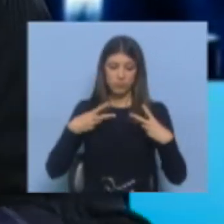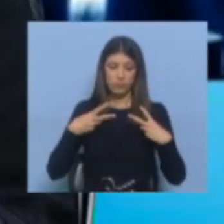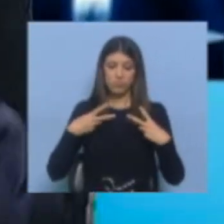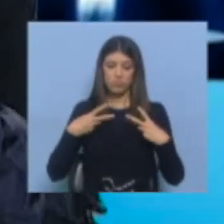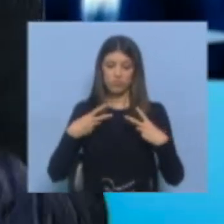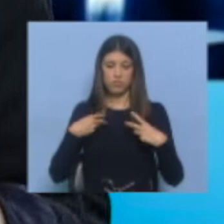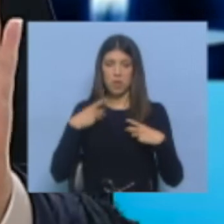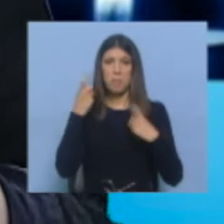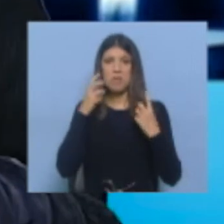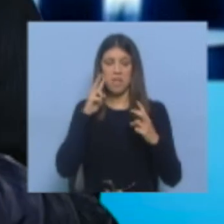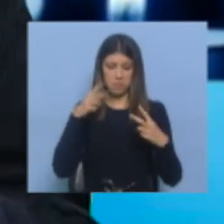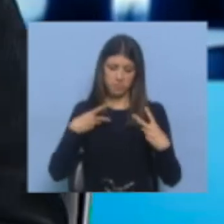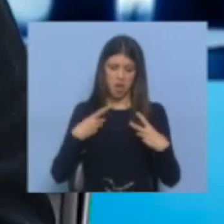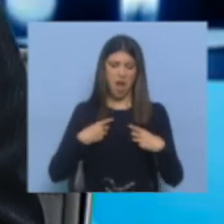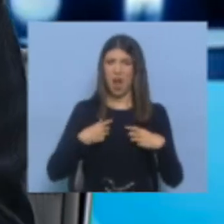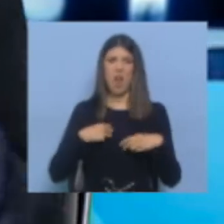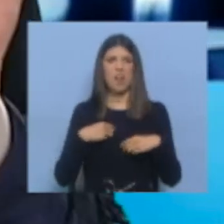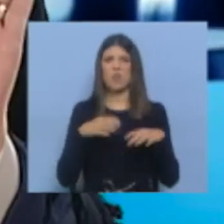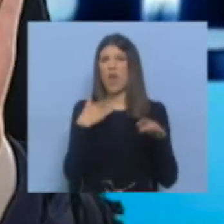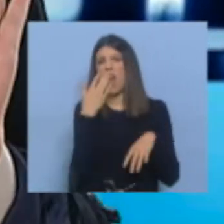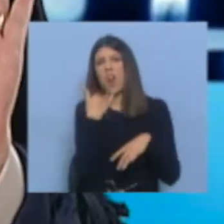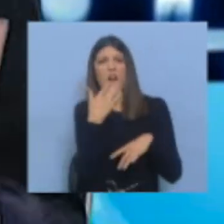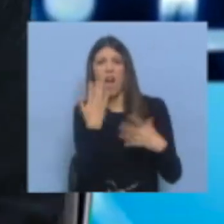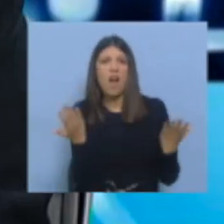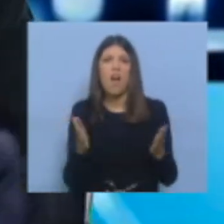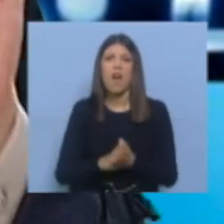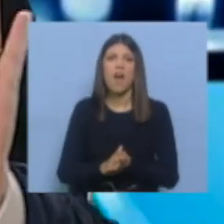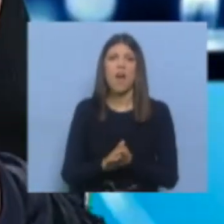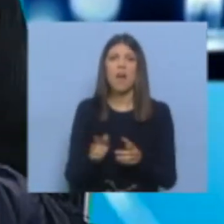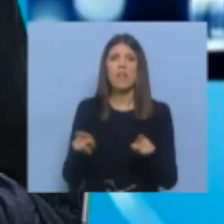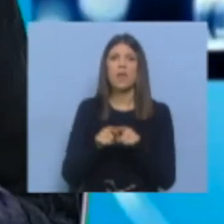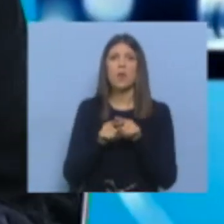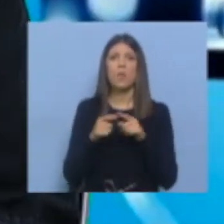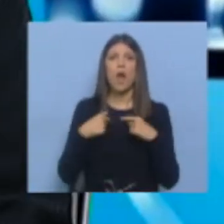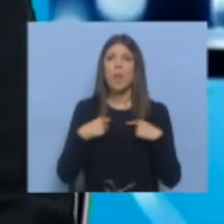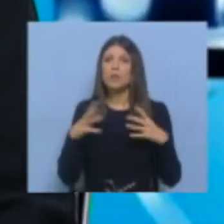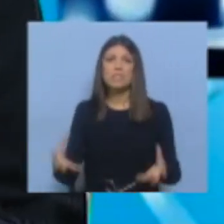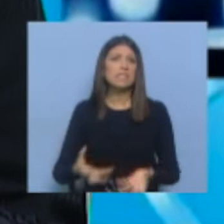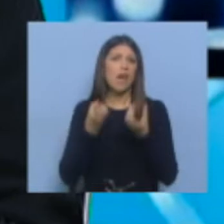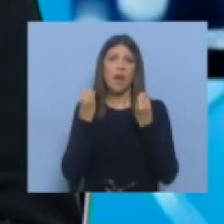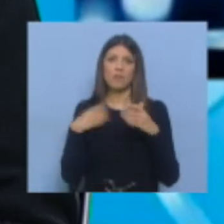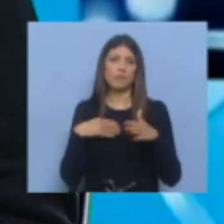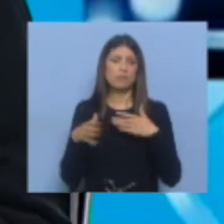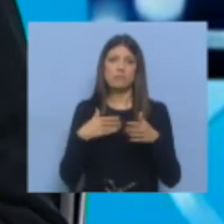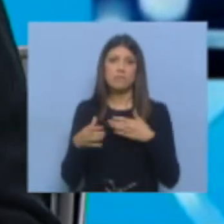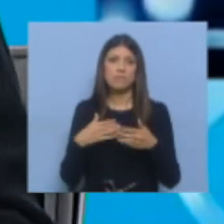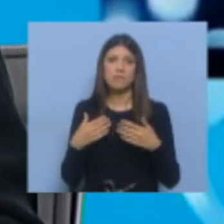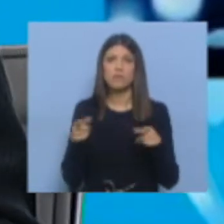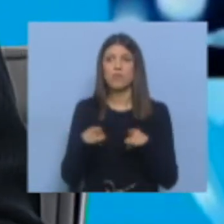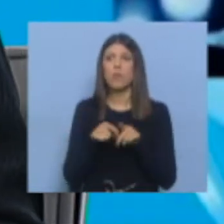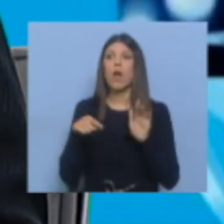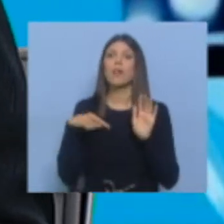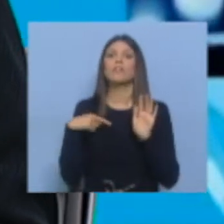e dizer, bom, isto não há de ser nada, nós estamos aqui assim ao abrigo de tudo e, portanto, agimos com o mínimo